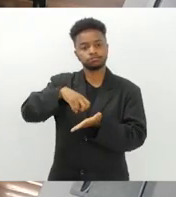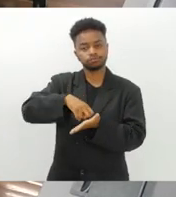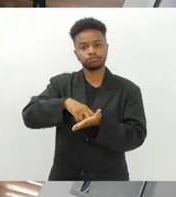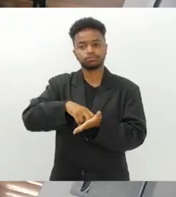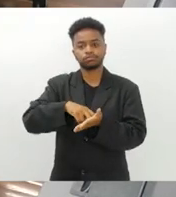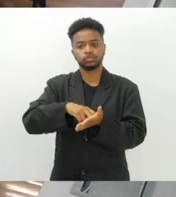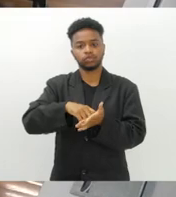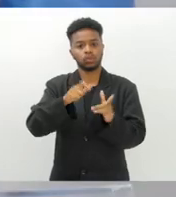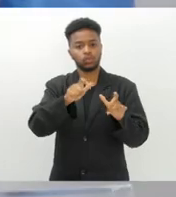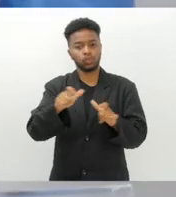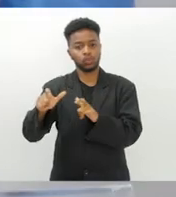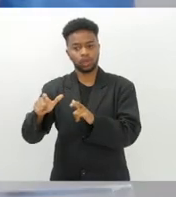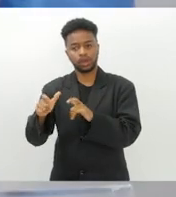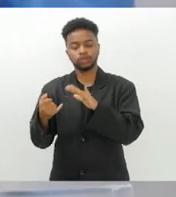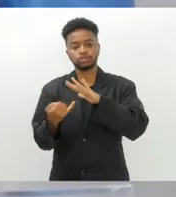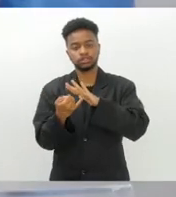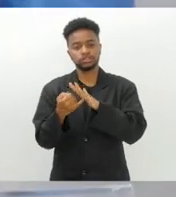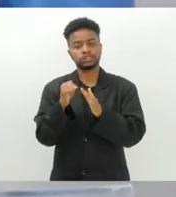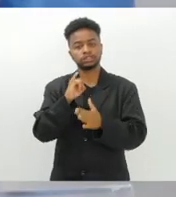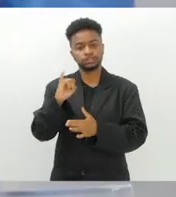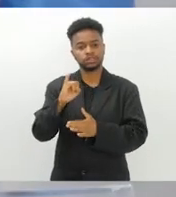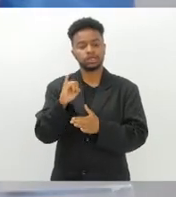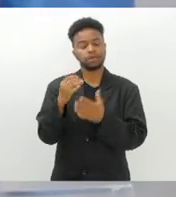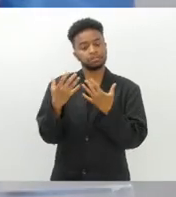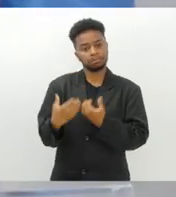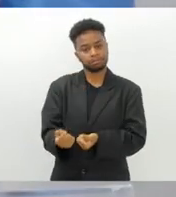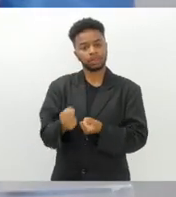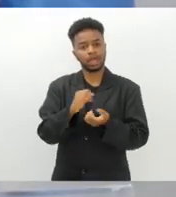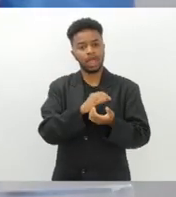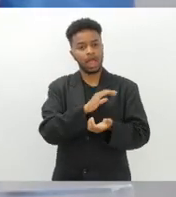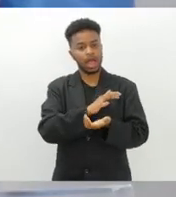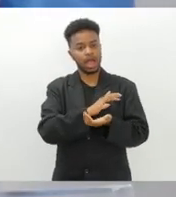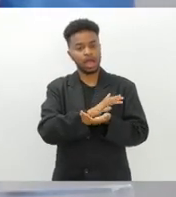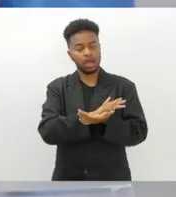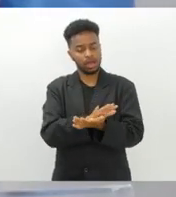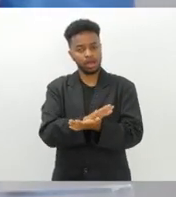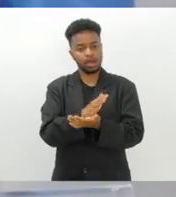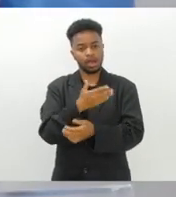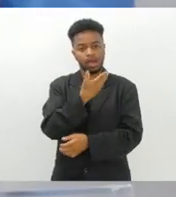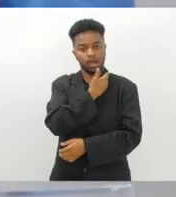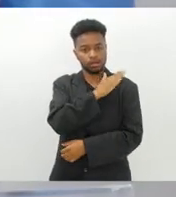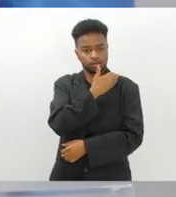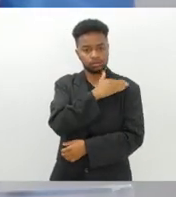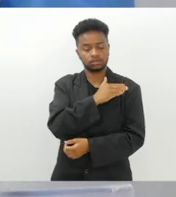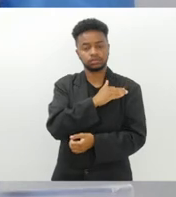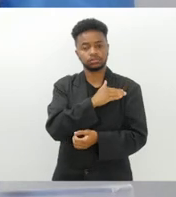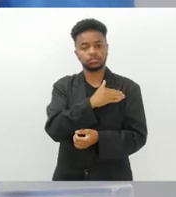que incentivam ou toleram racismo e intolerância religiosa. E fizemos